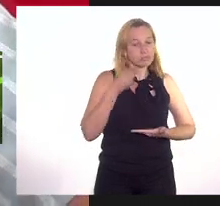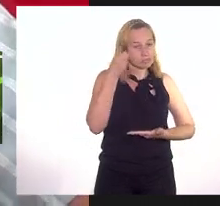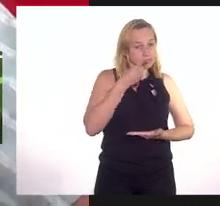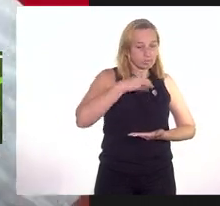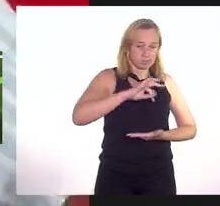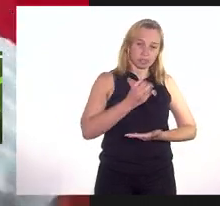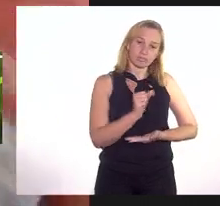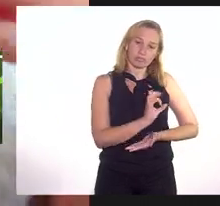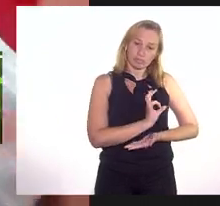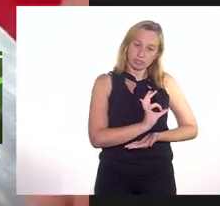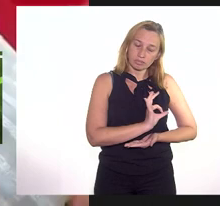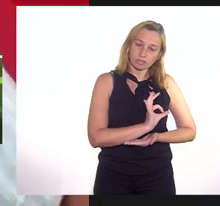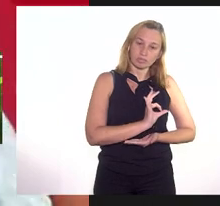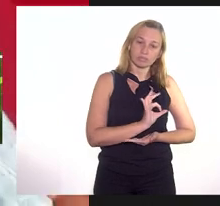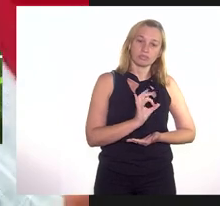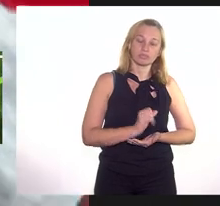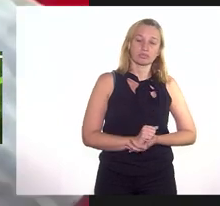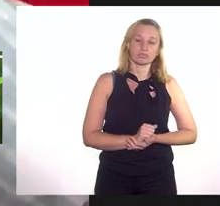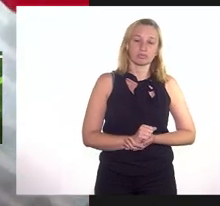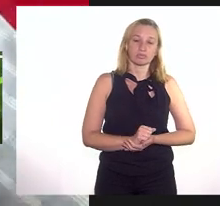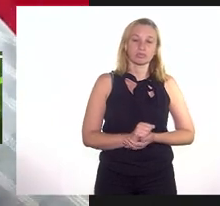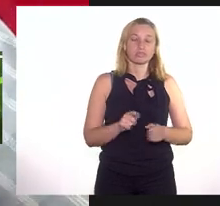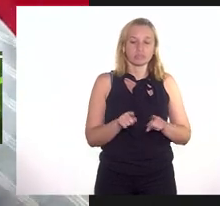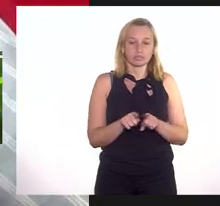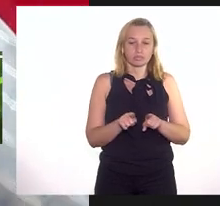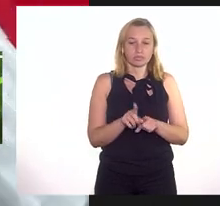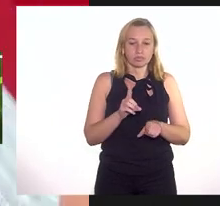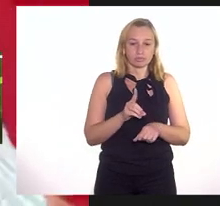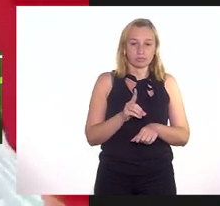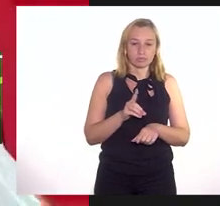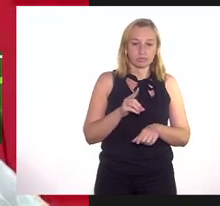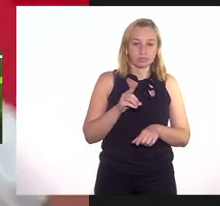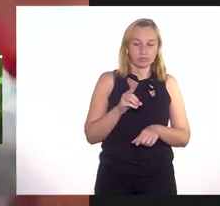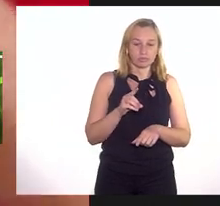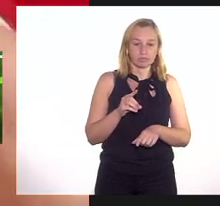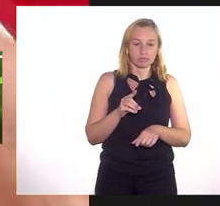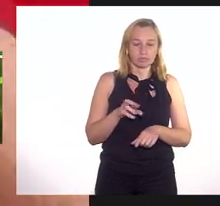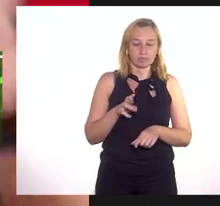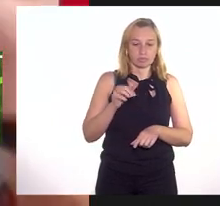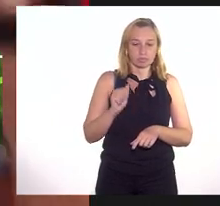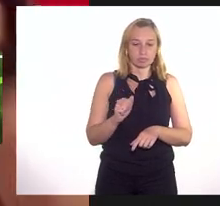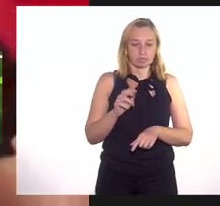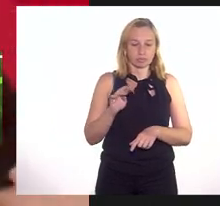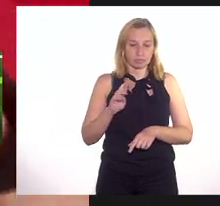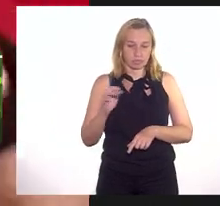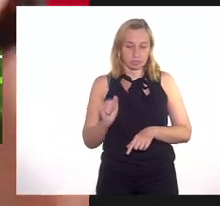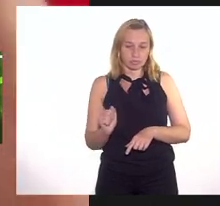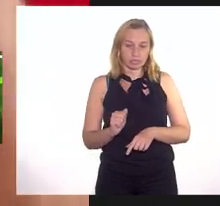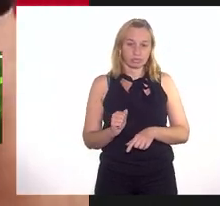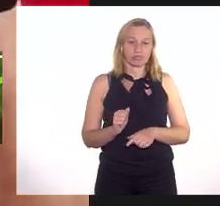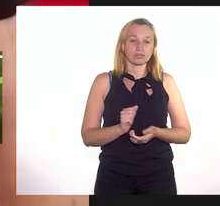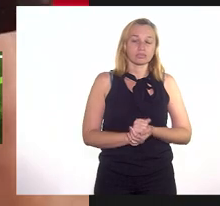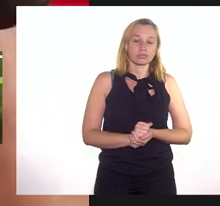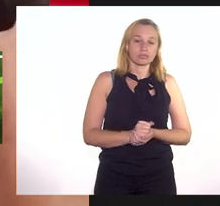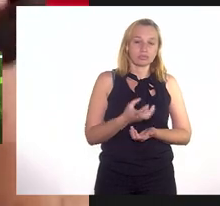Rocha, pela deferência da dona Zaira, que é do Comitê Estadual de Saúde. Só queria dizer assim